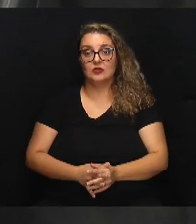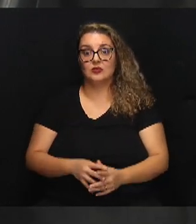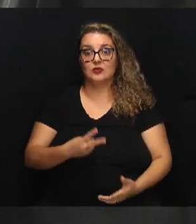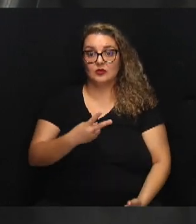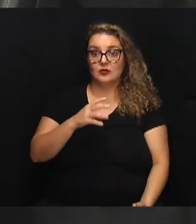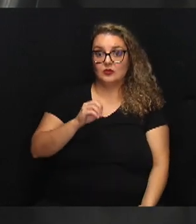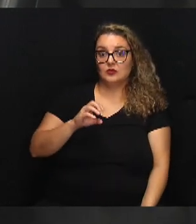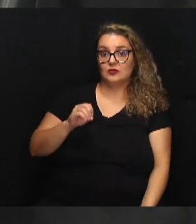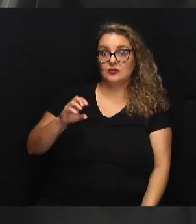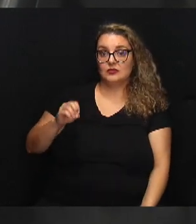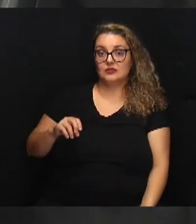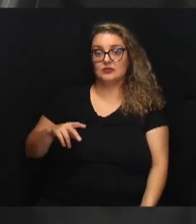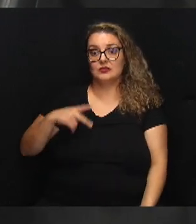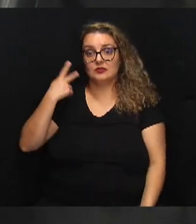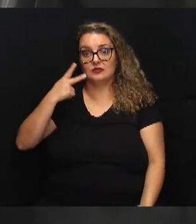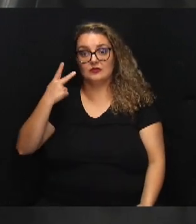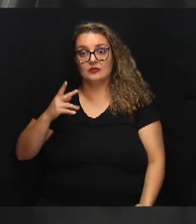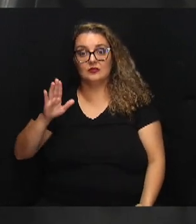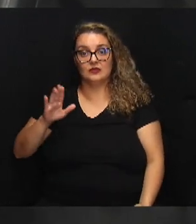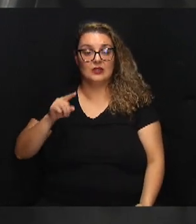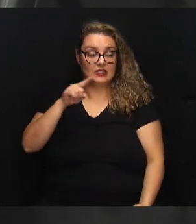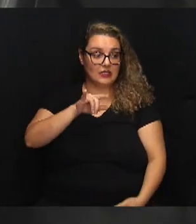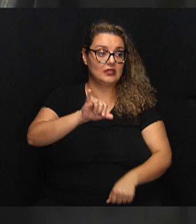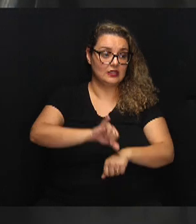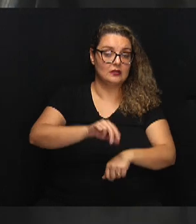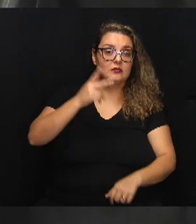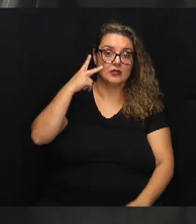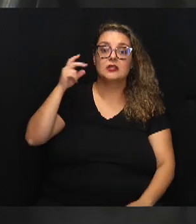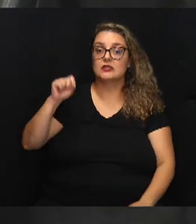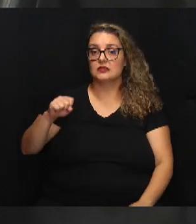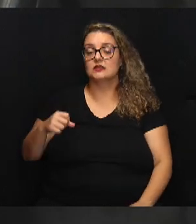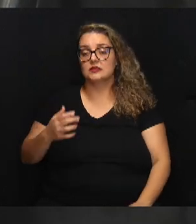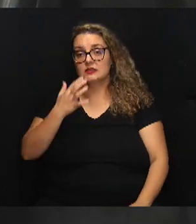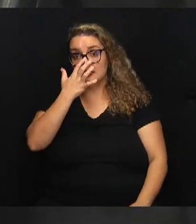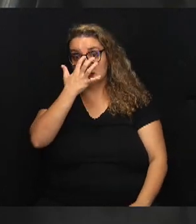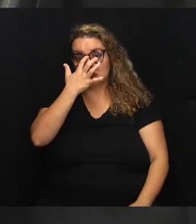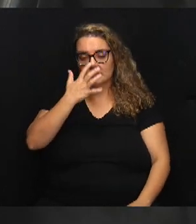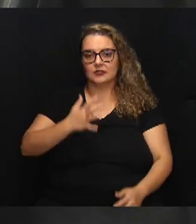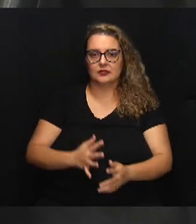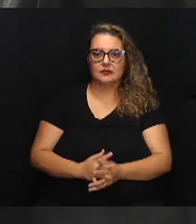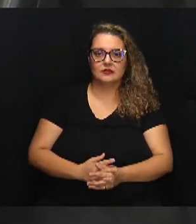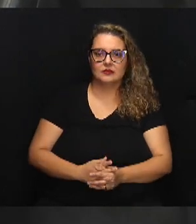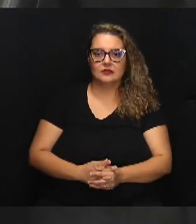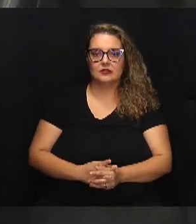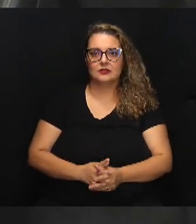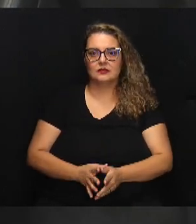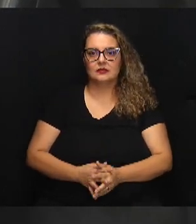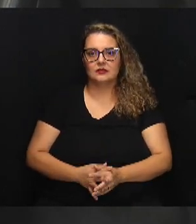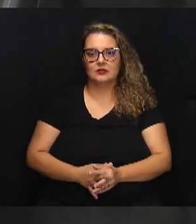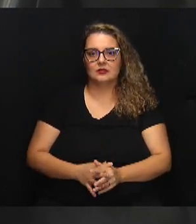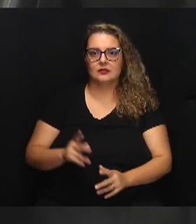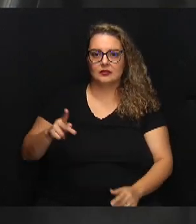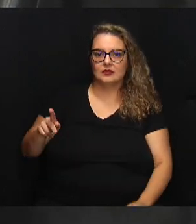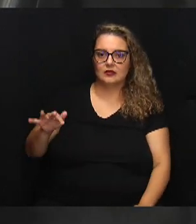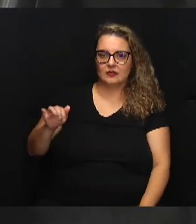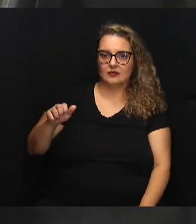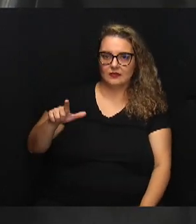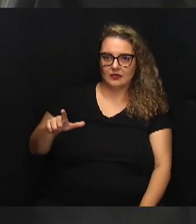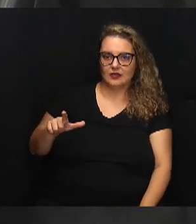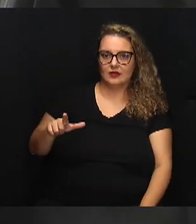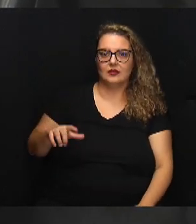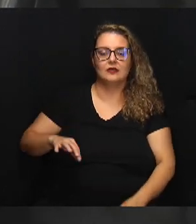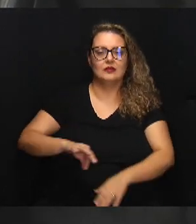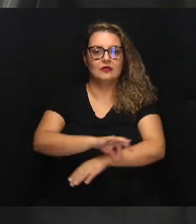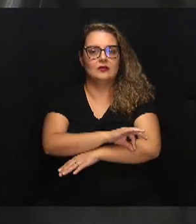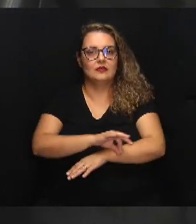a campanha dele de vereador. Lá na capital paulista. Na capital, em São Paulo. Né, ele trabalha com professor da FAU, da Arquitetura e Urbanismo